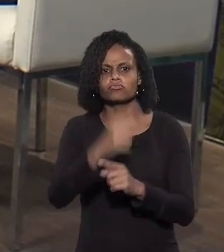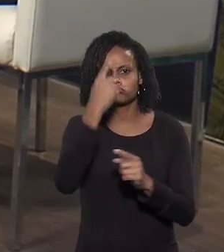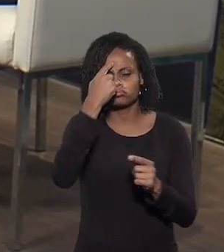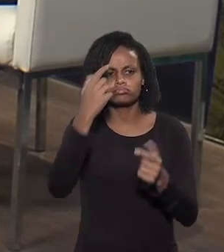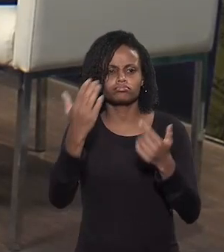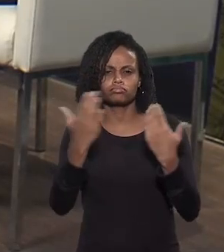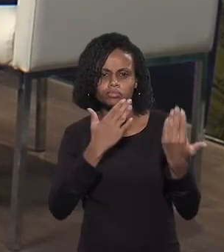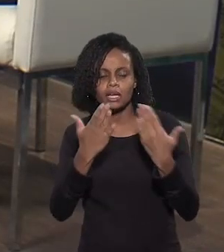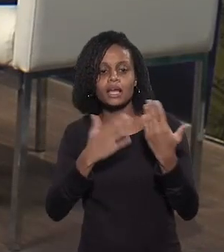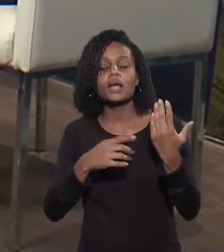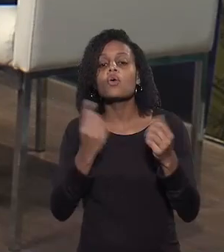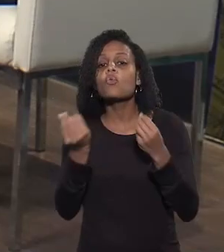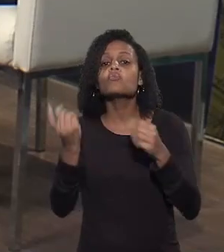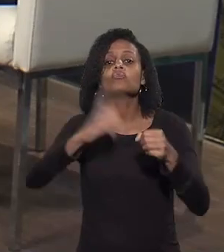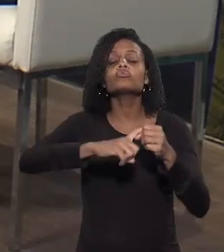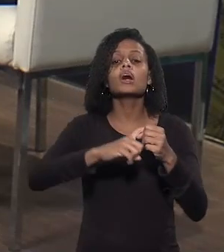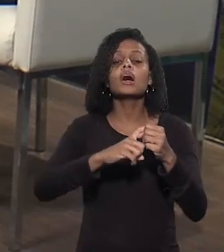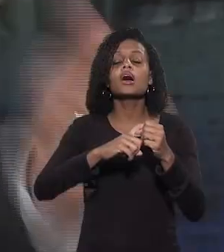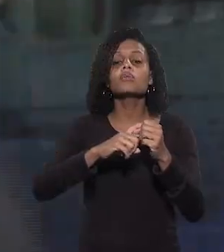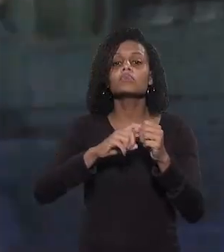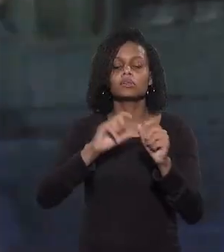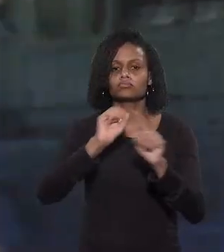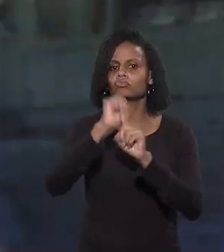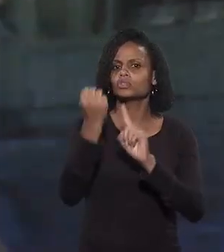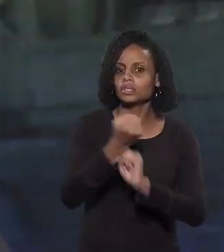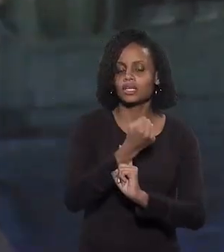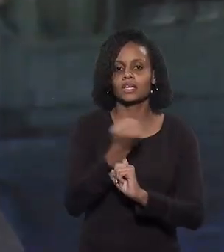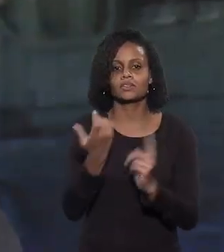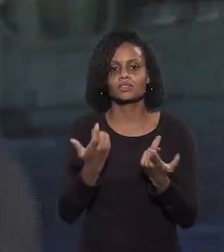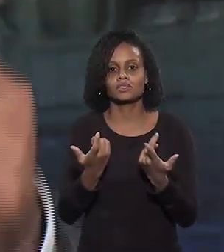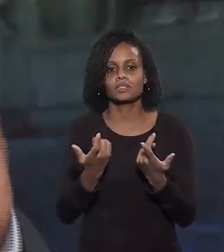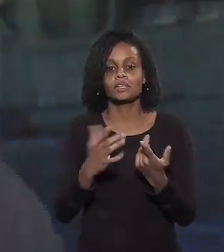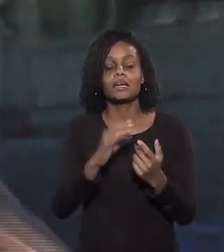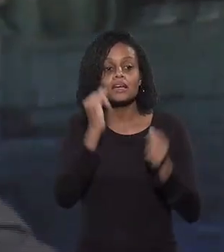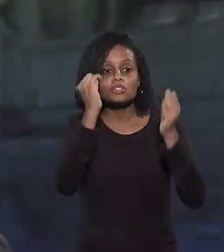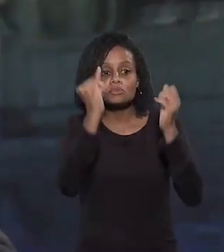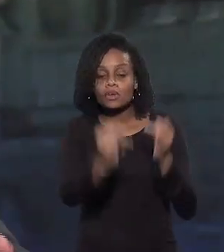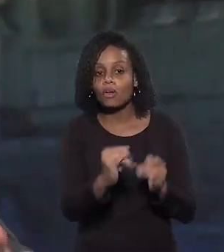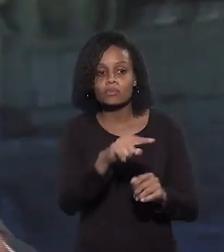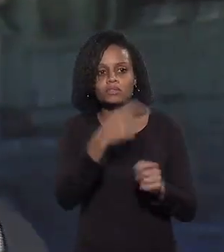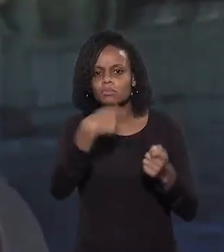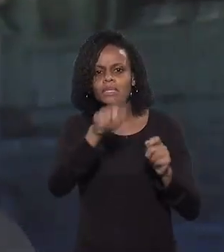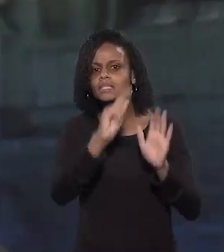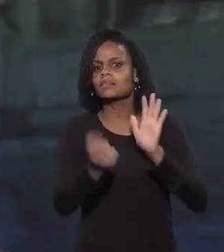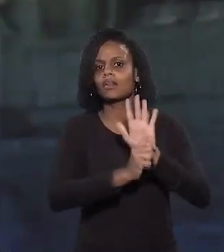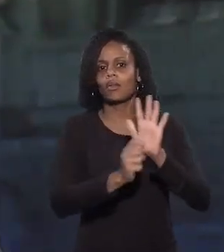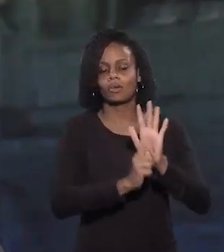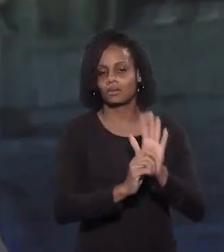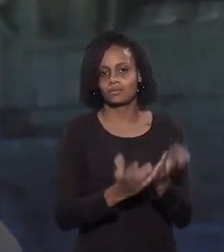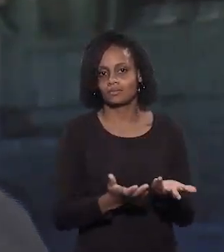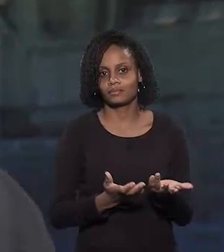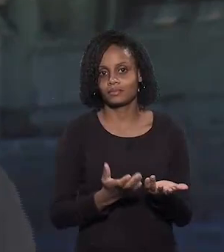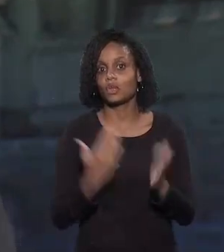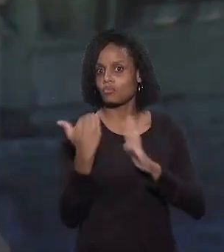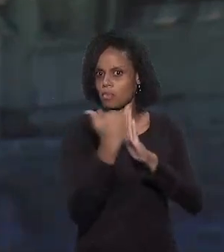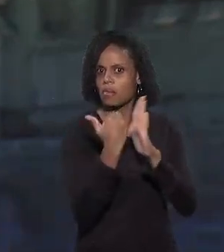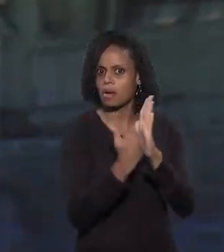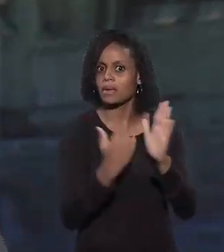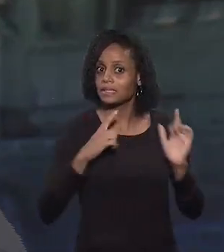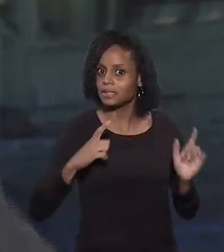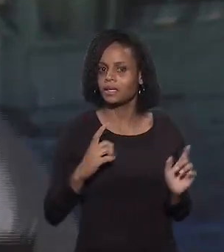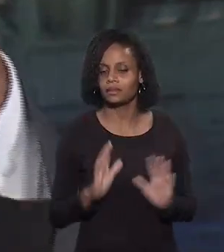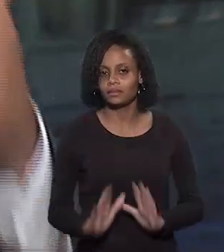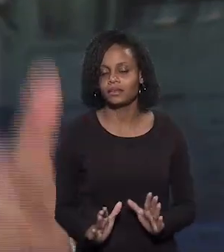de reinserção social, sem dar a droga para ele. É dizer para ele, agora você não precisa mais disso. Como fazer isso é uma